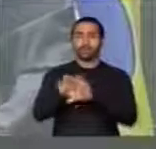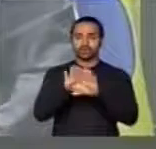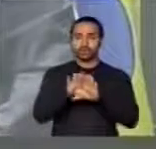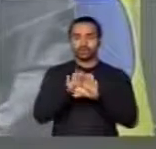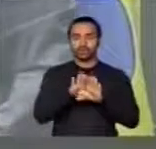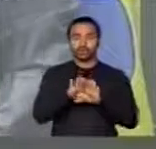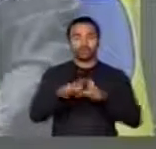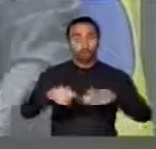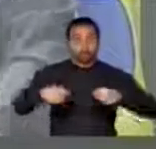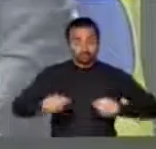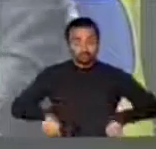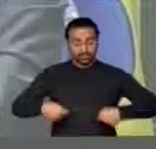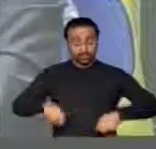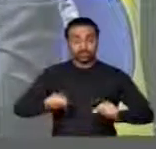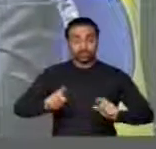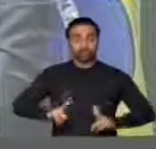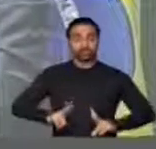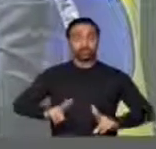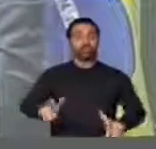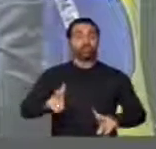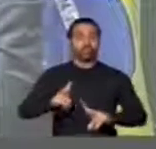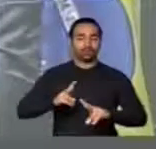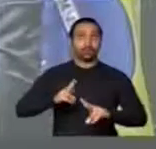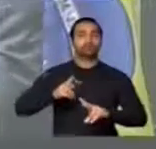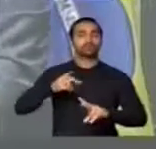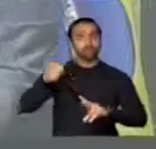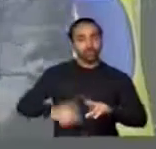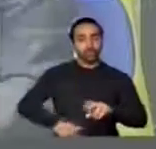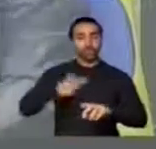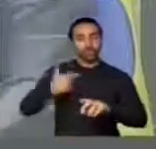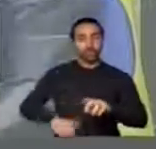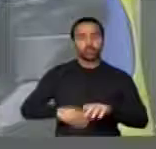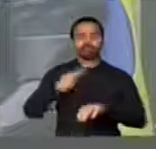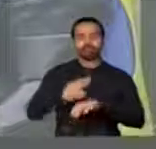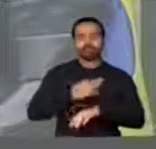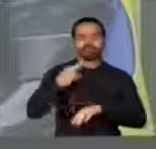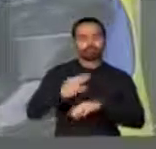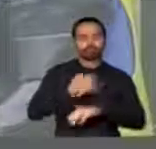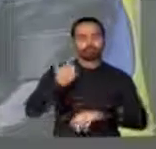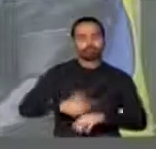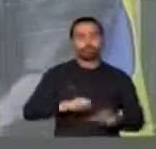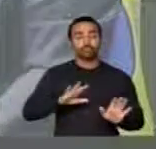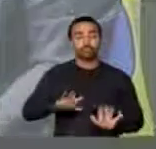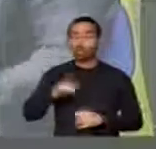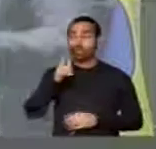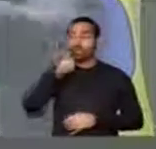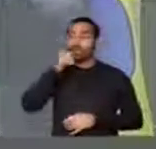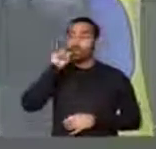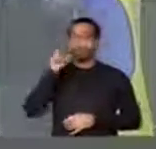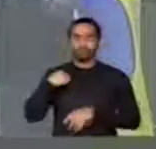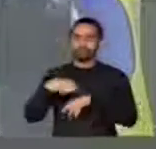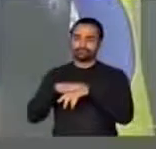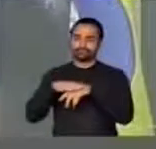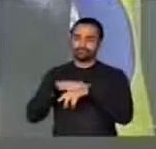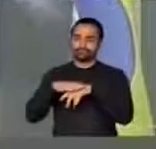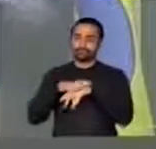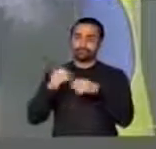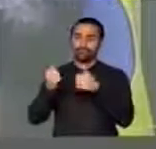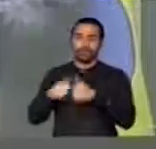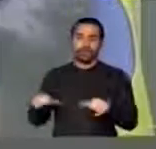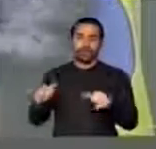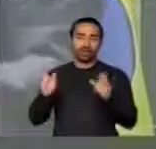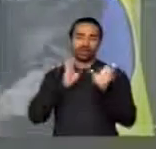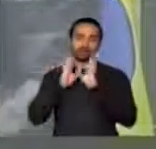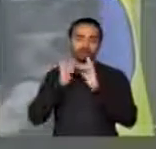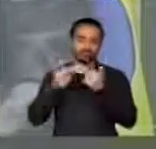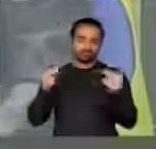É preciso continuar, é preciso persistir. Ainda ontem eu conversava, Patrus, através das redes sociais, que a gente